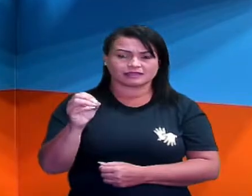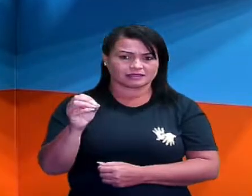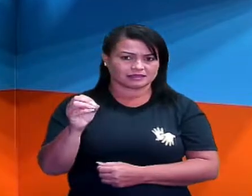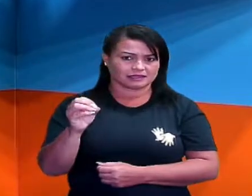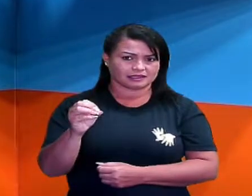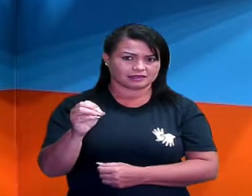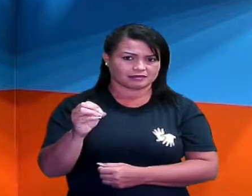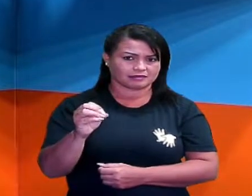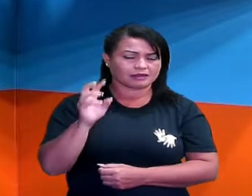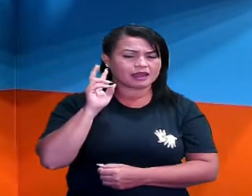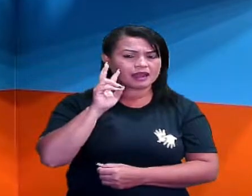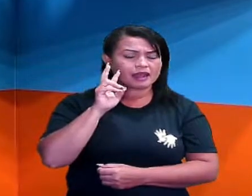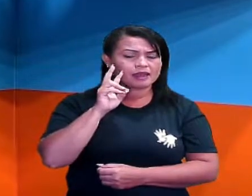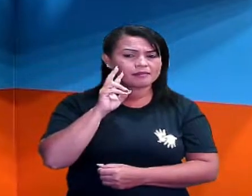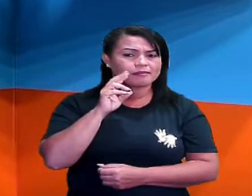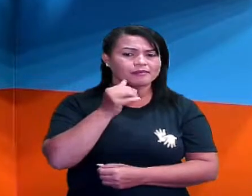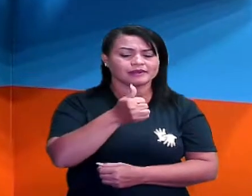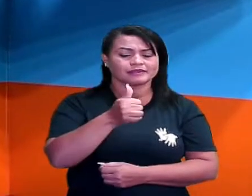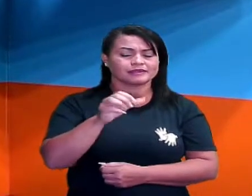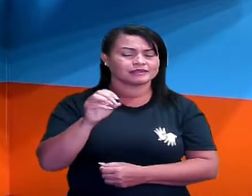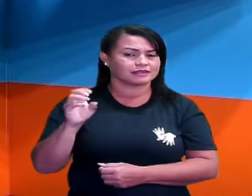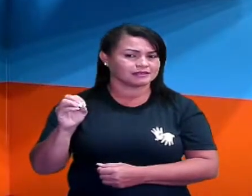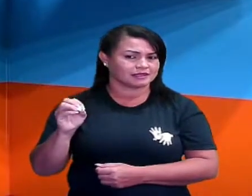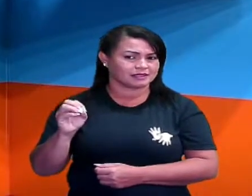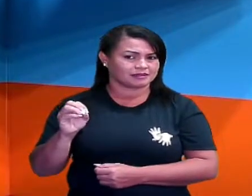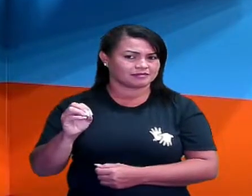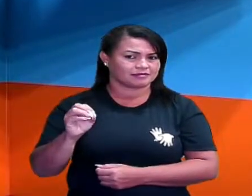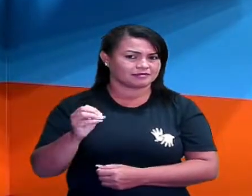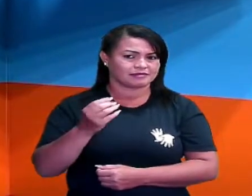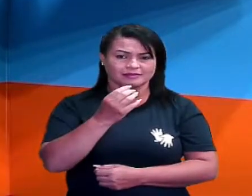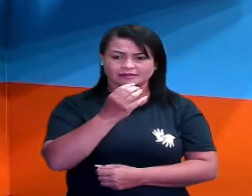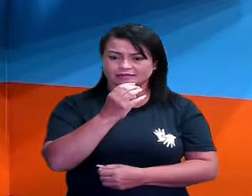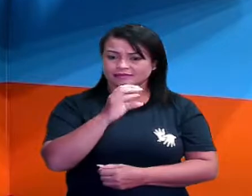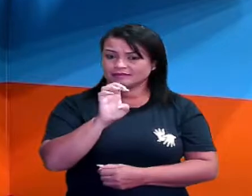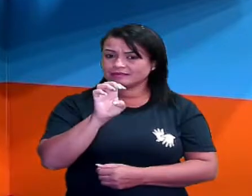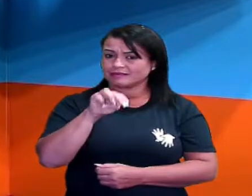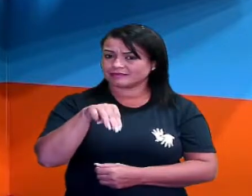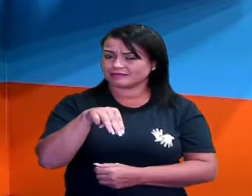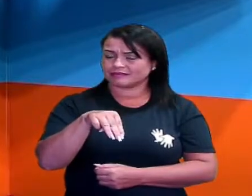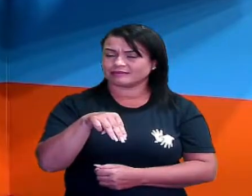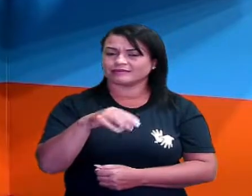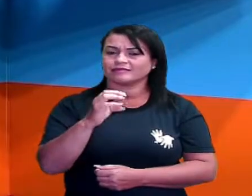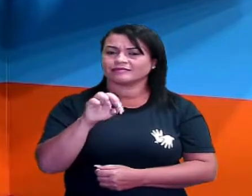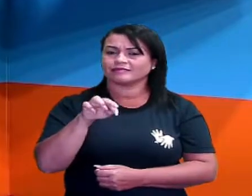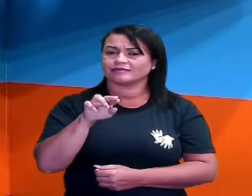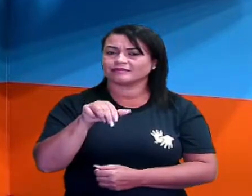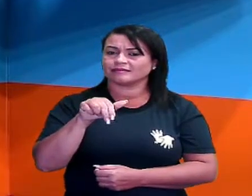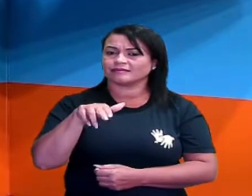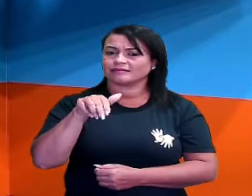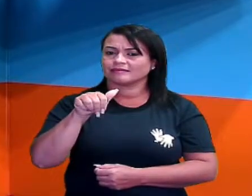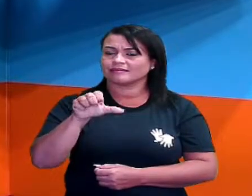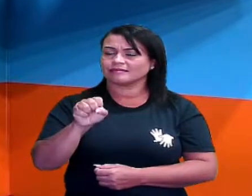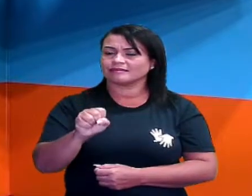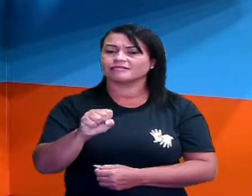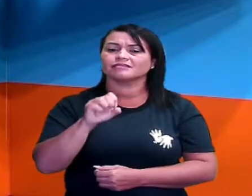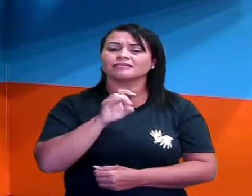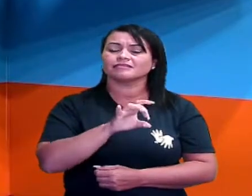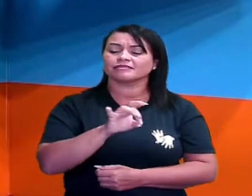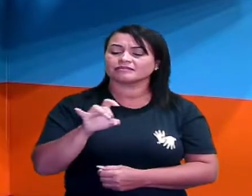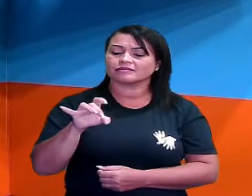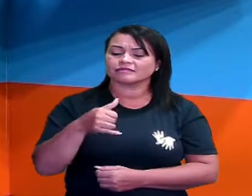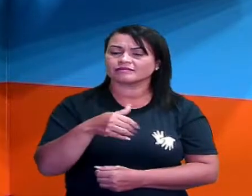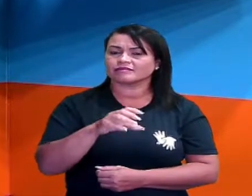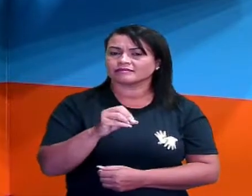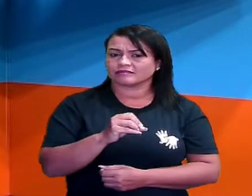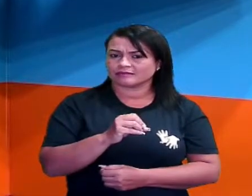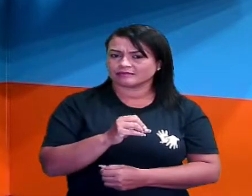centena, lembra quem? Lembra 100, não lembra? Então, 100, centena. certo? E a cada 10